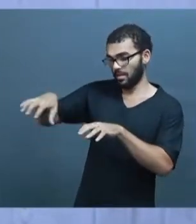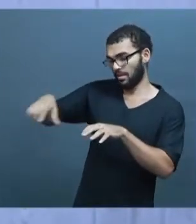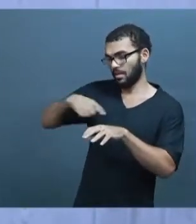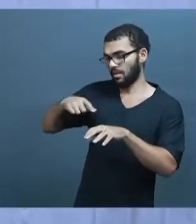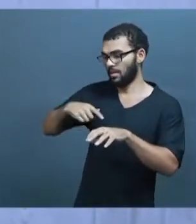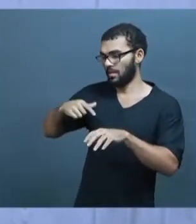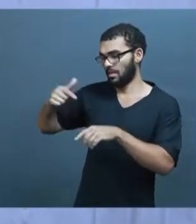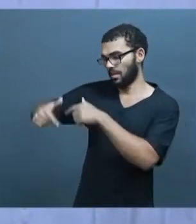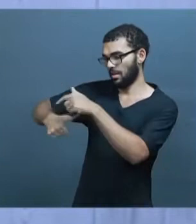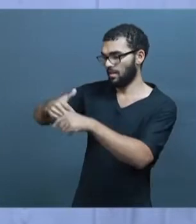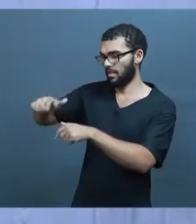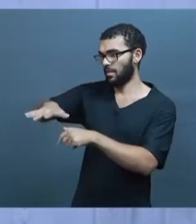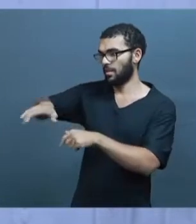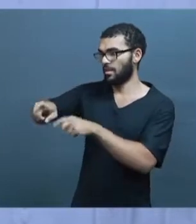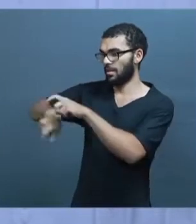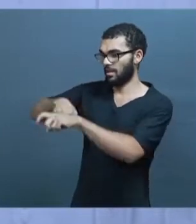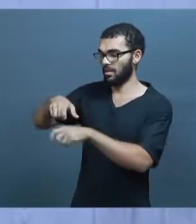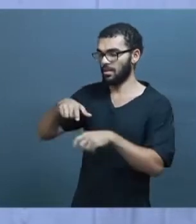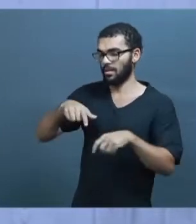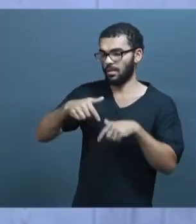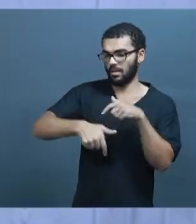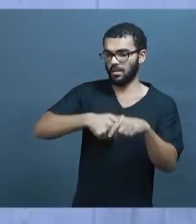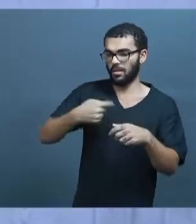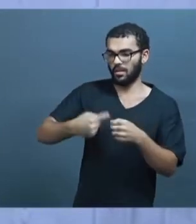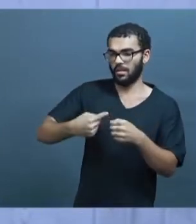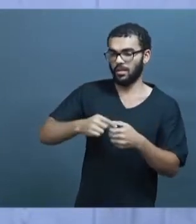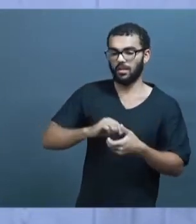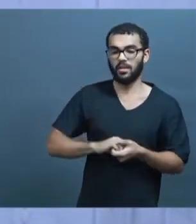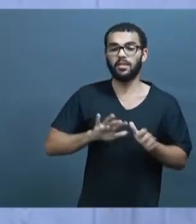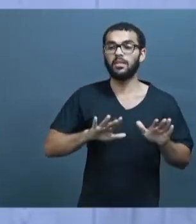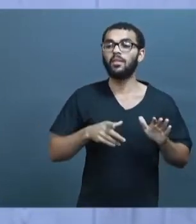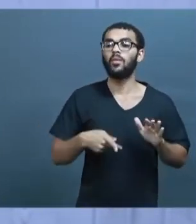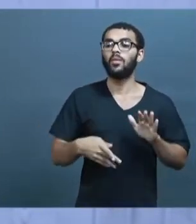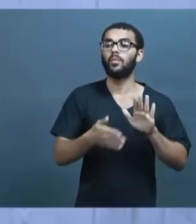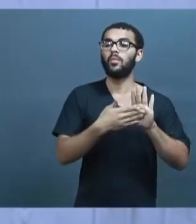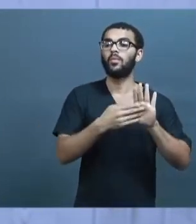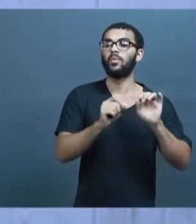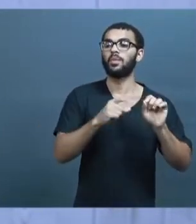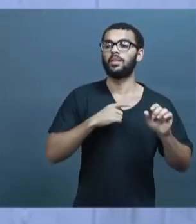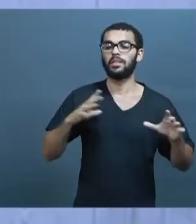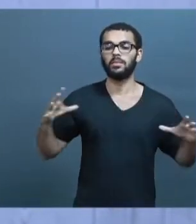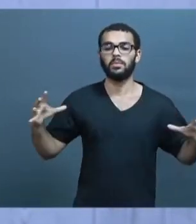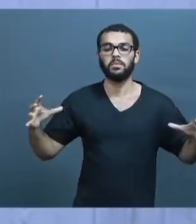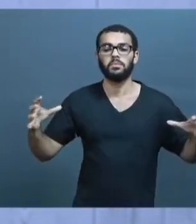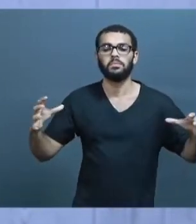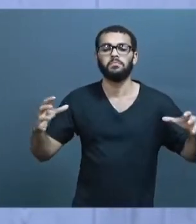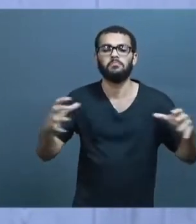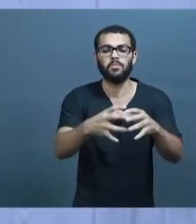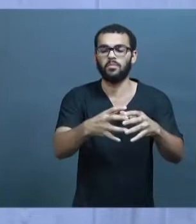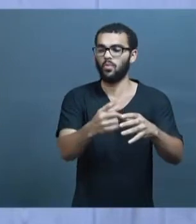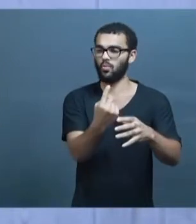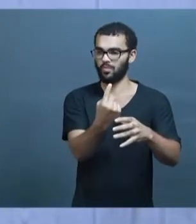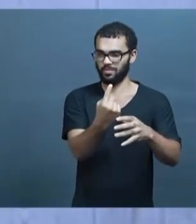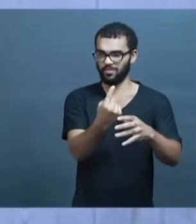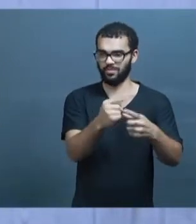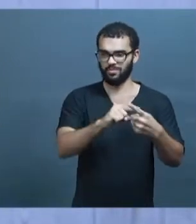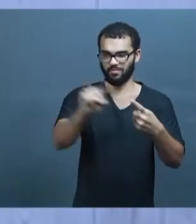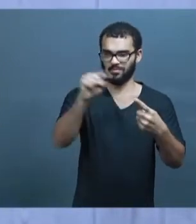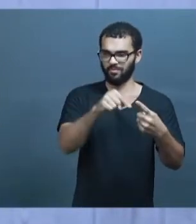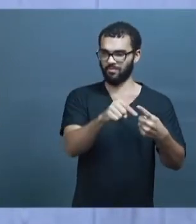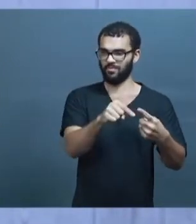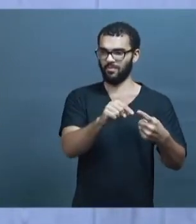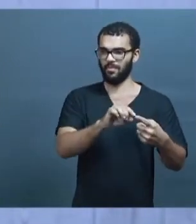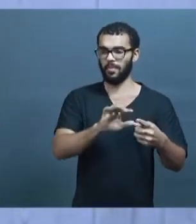rural. De uma maneira ou de outra, a proposta ela procura chegar e fazer uma unificação disso, grosso modo, né, uma expressão, fora